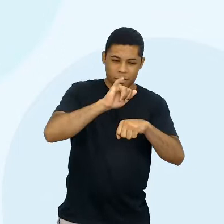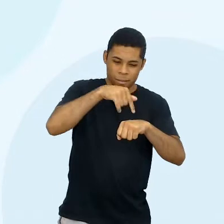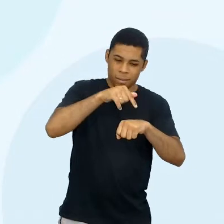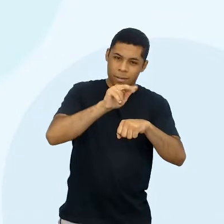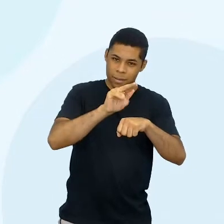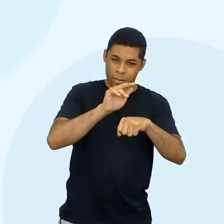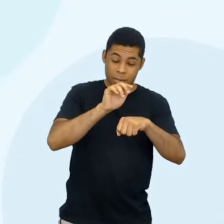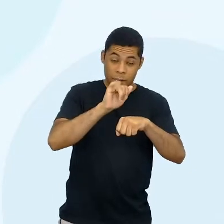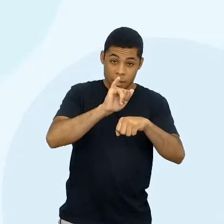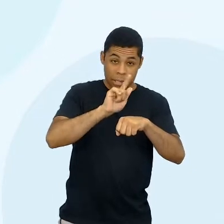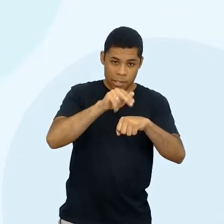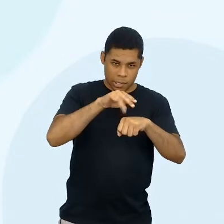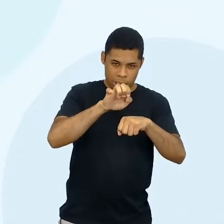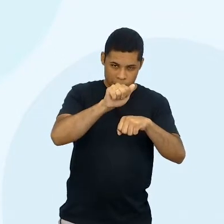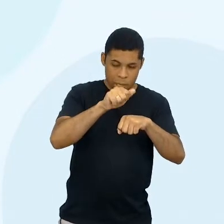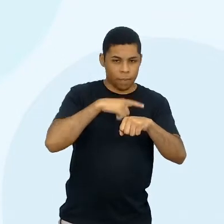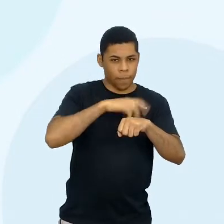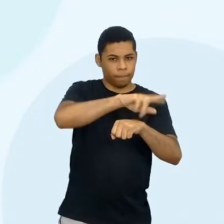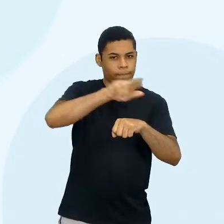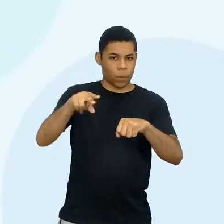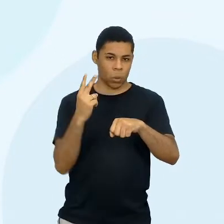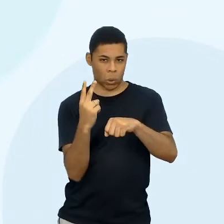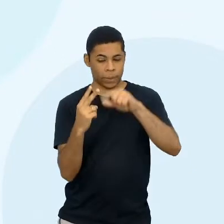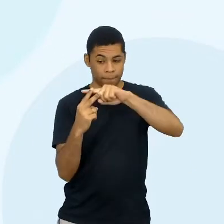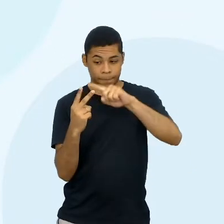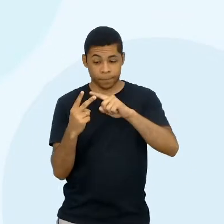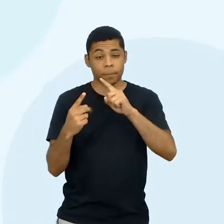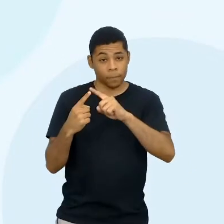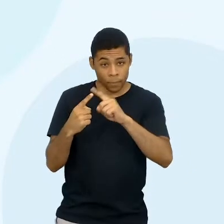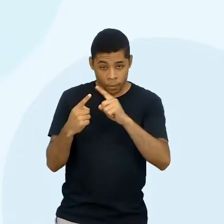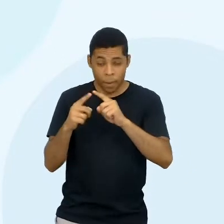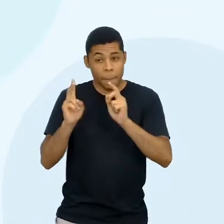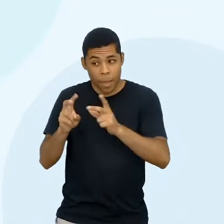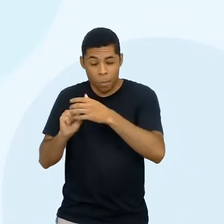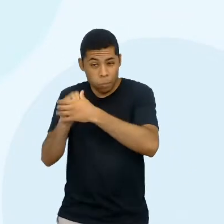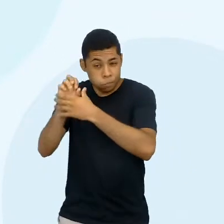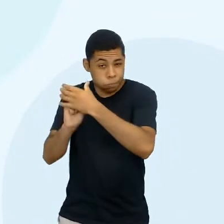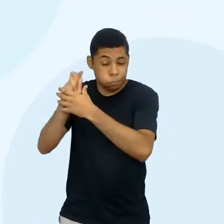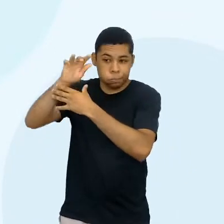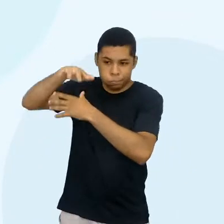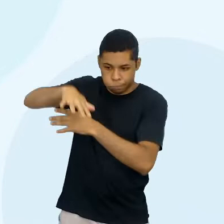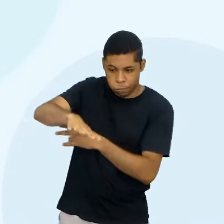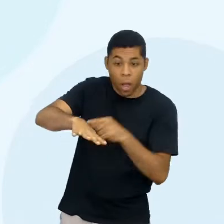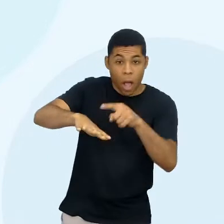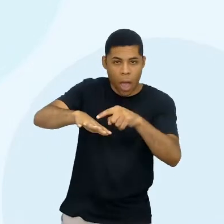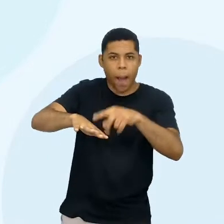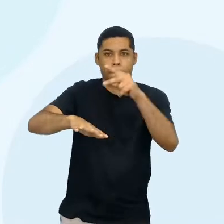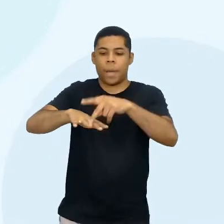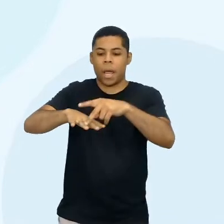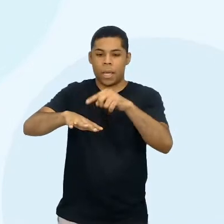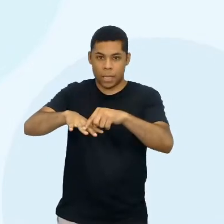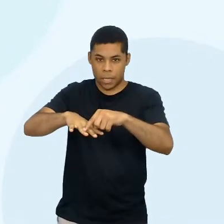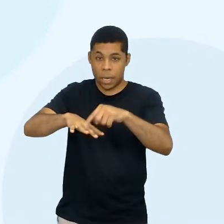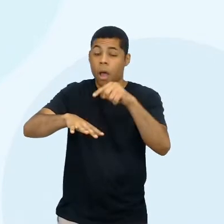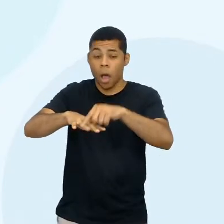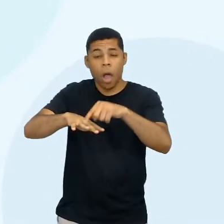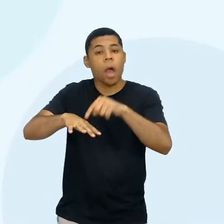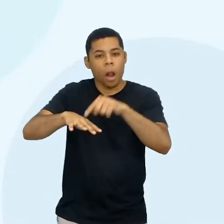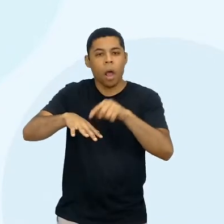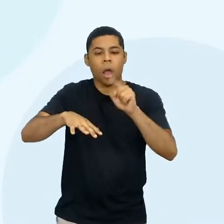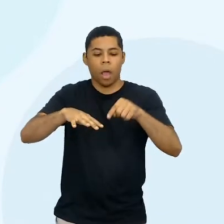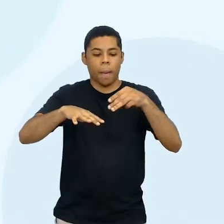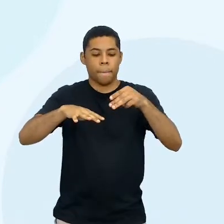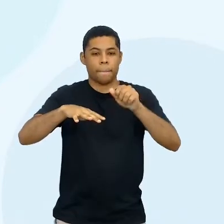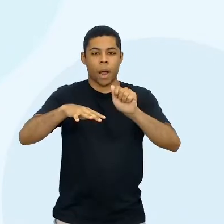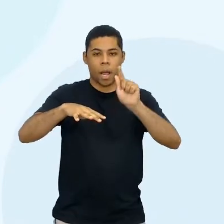rocha vulcânica, que ela também é conhecida como rocha extrusiva, que ela é um magma resfriado na